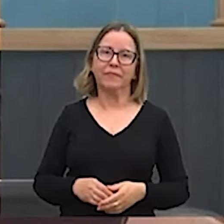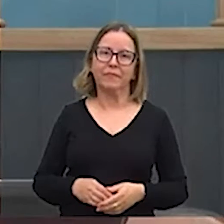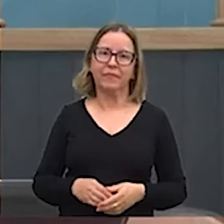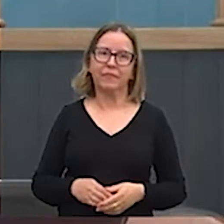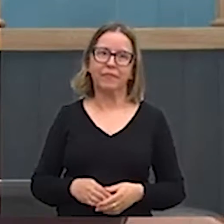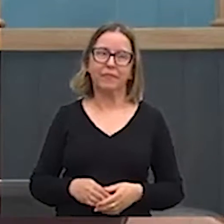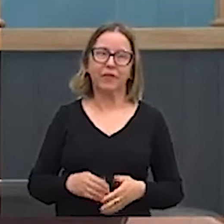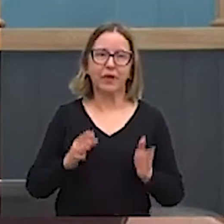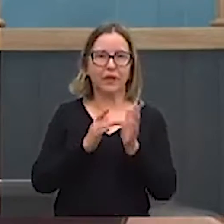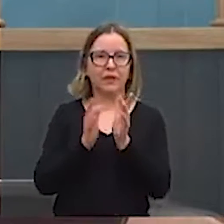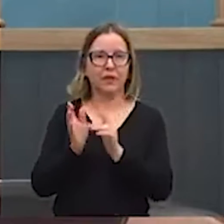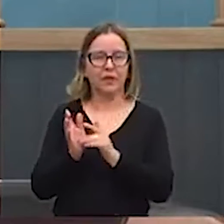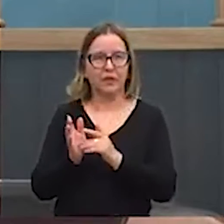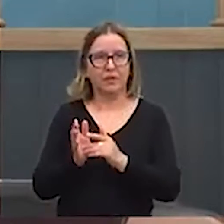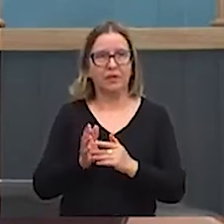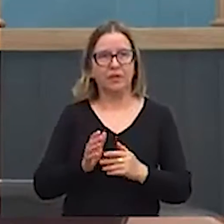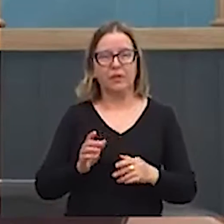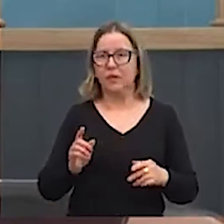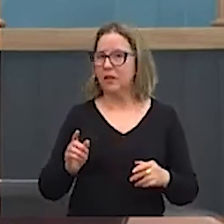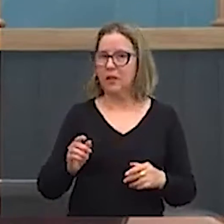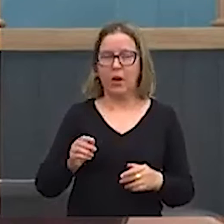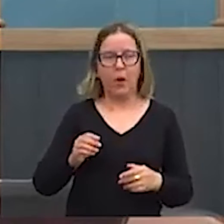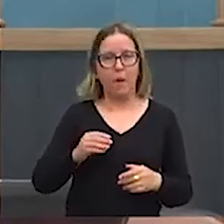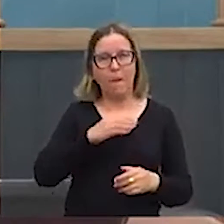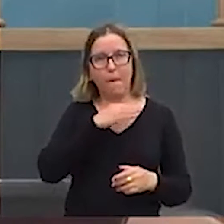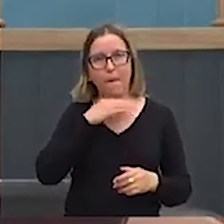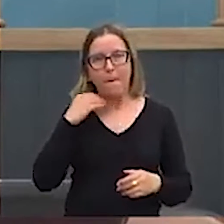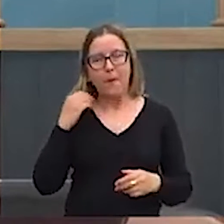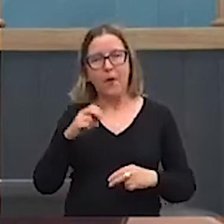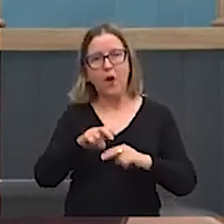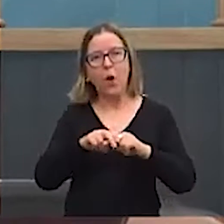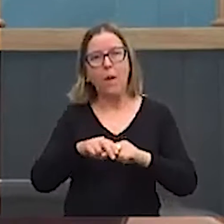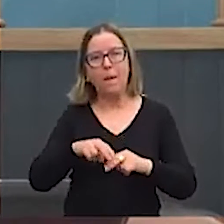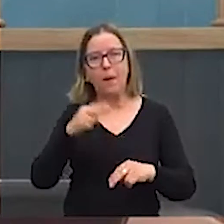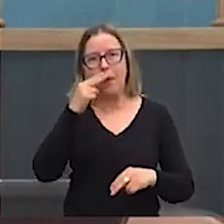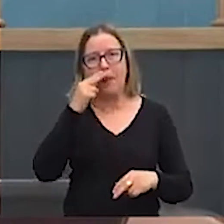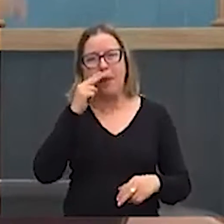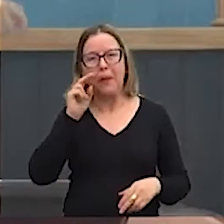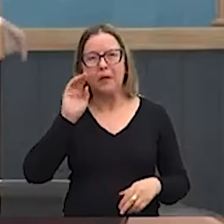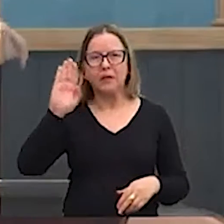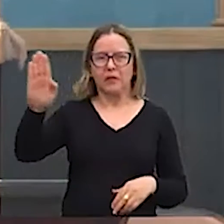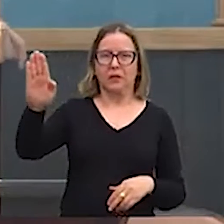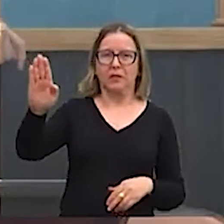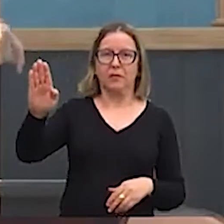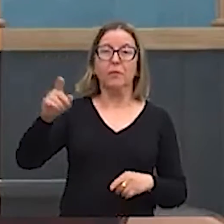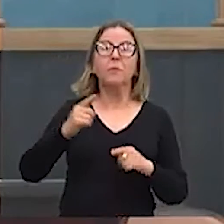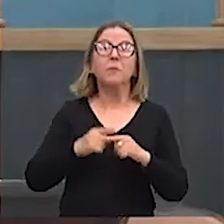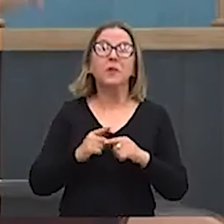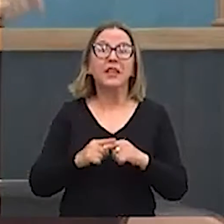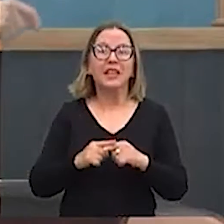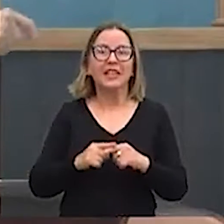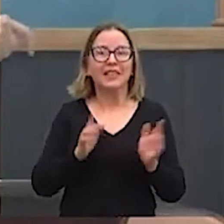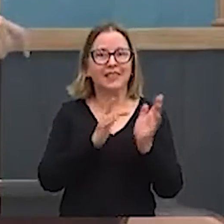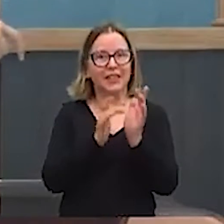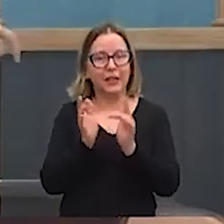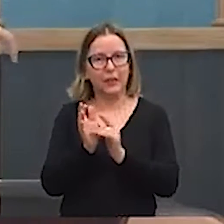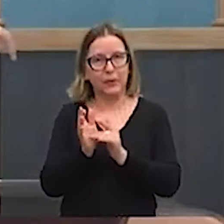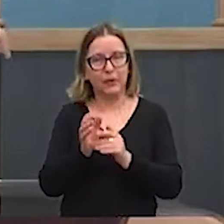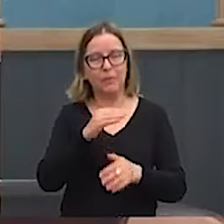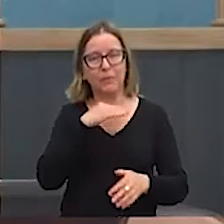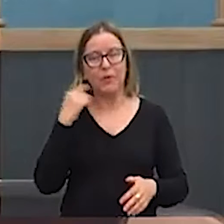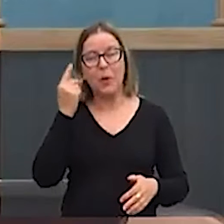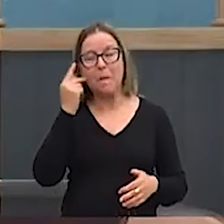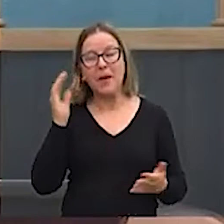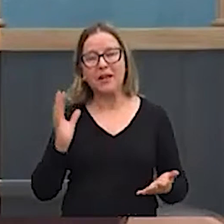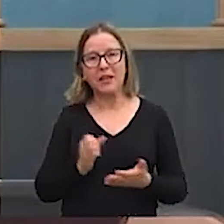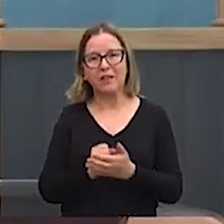E Jesus não morreu por ele. Porque Jesus morreu para salvar todo aquele